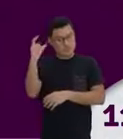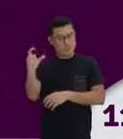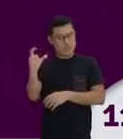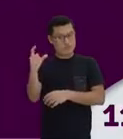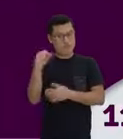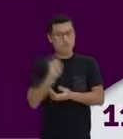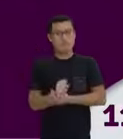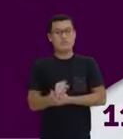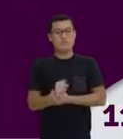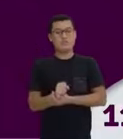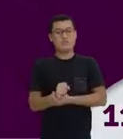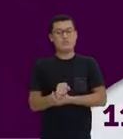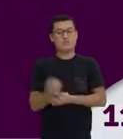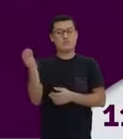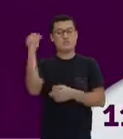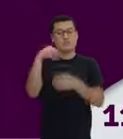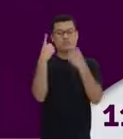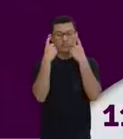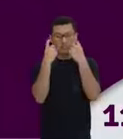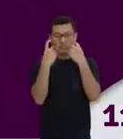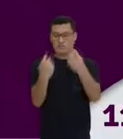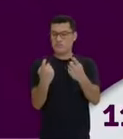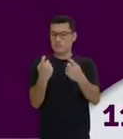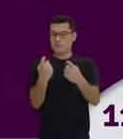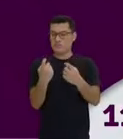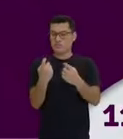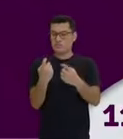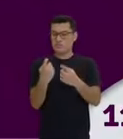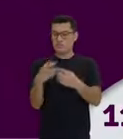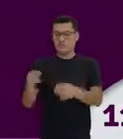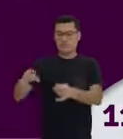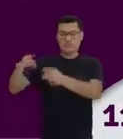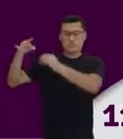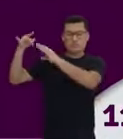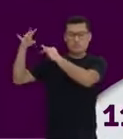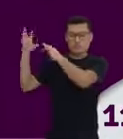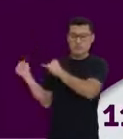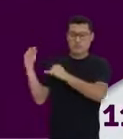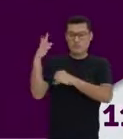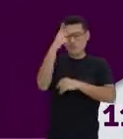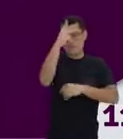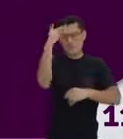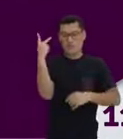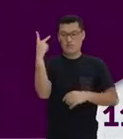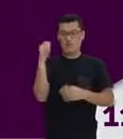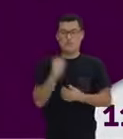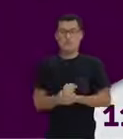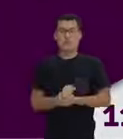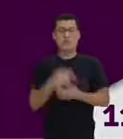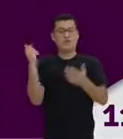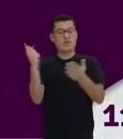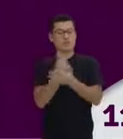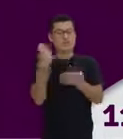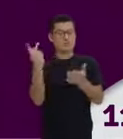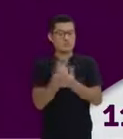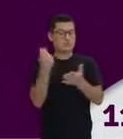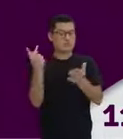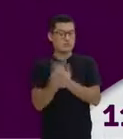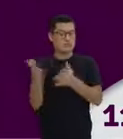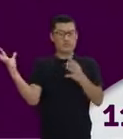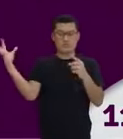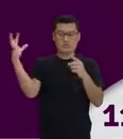somos influenciados pelos nossos ancestrais e com essa influência nos